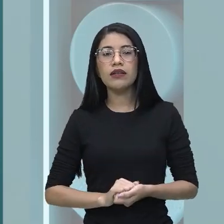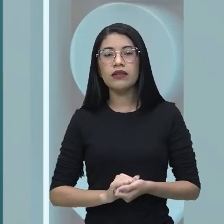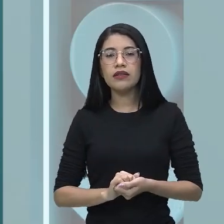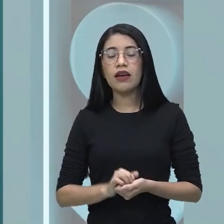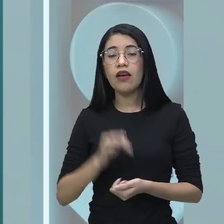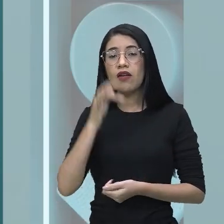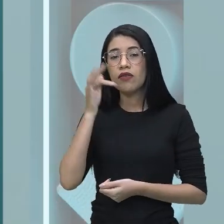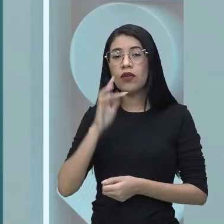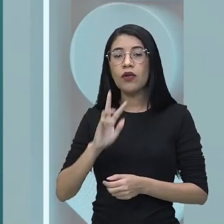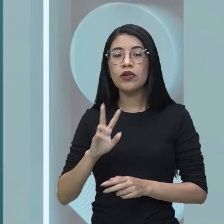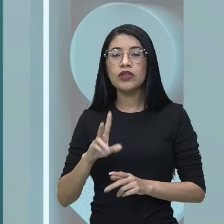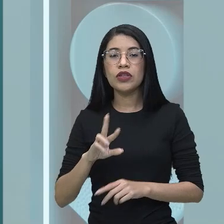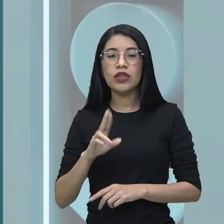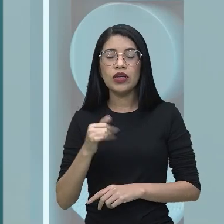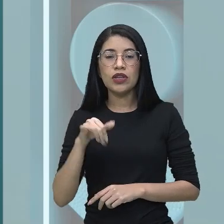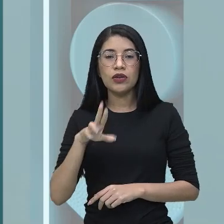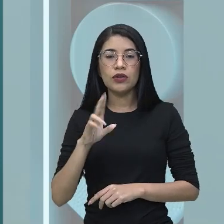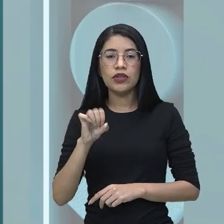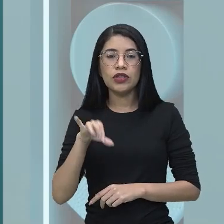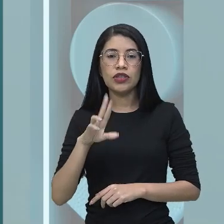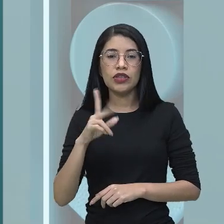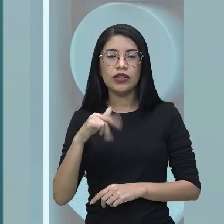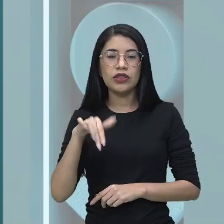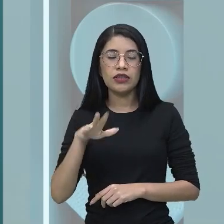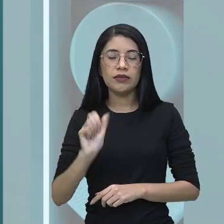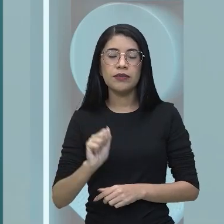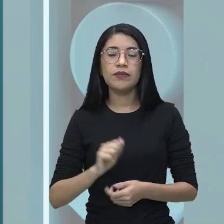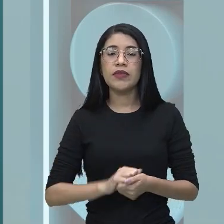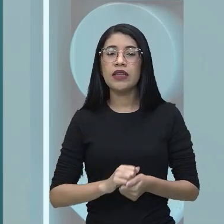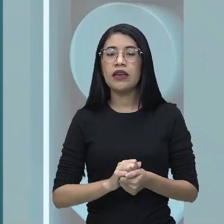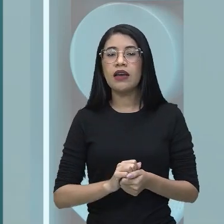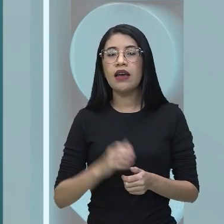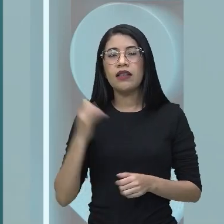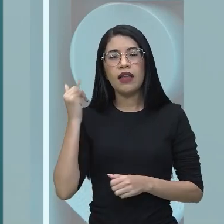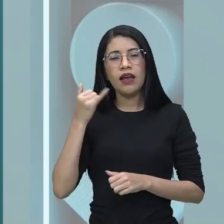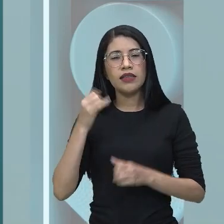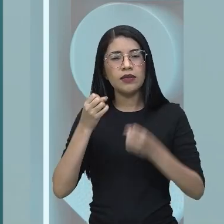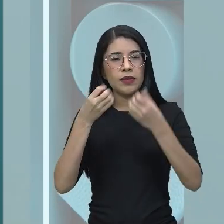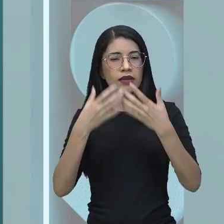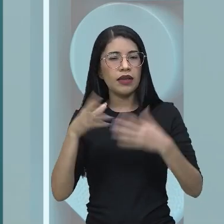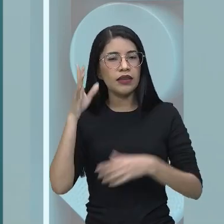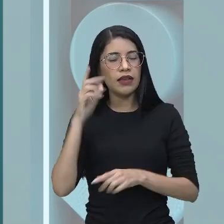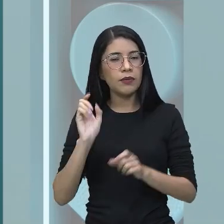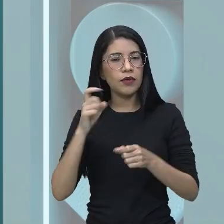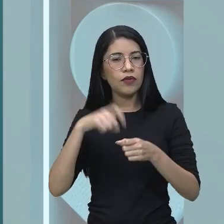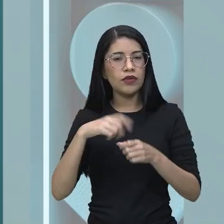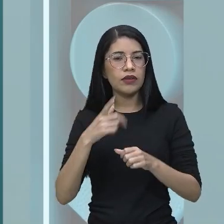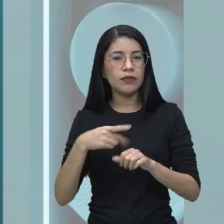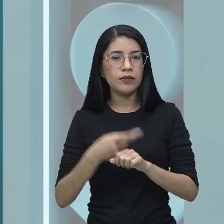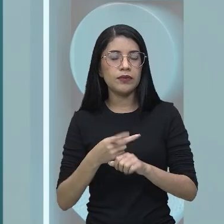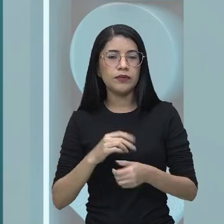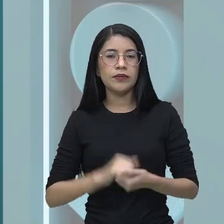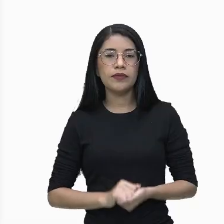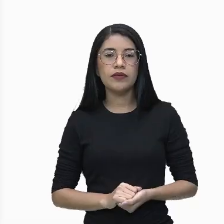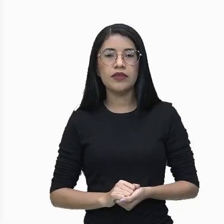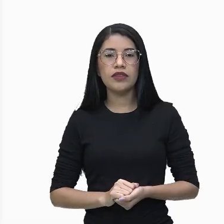Então vamos ouvir a narração desse texto e a gente volta para refletir sobre ele já